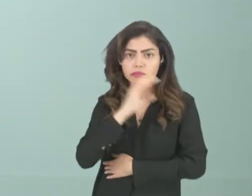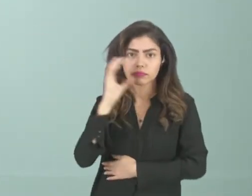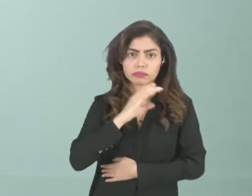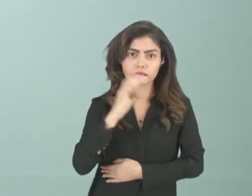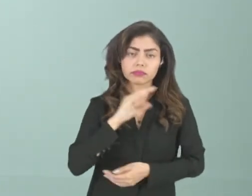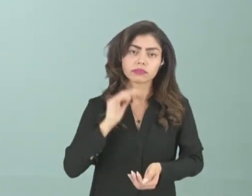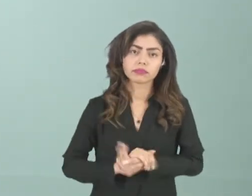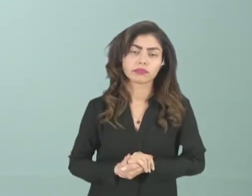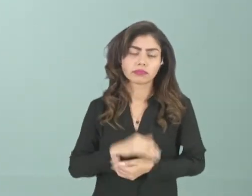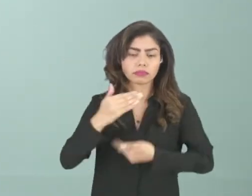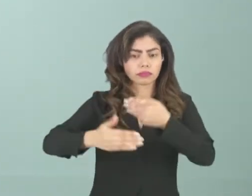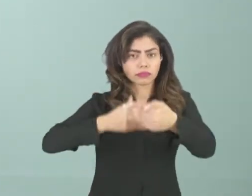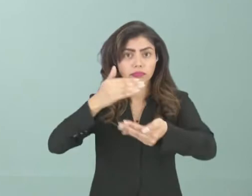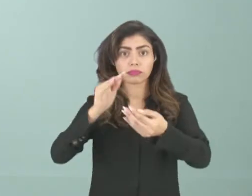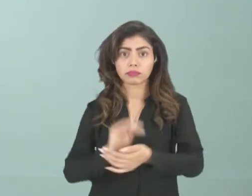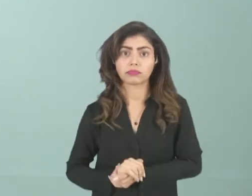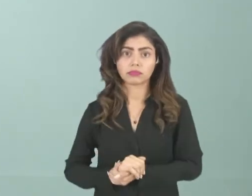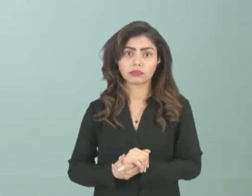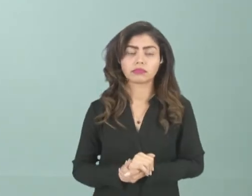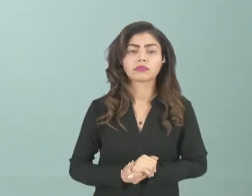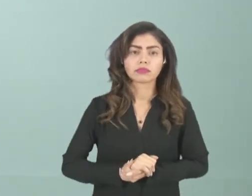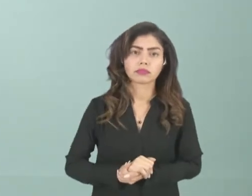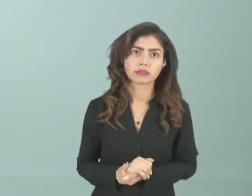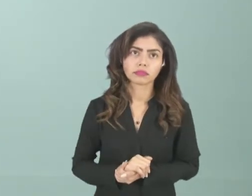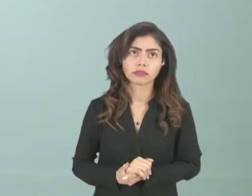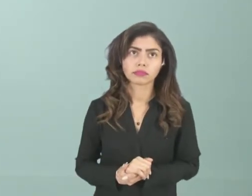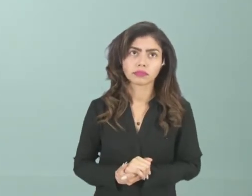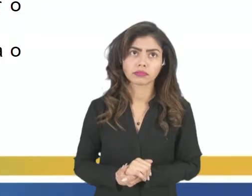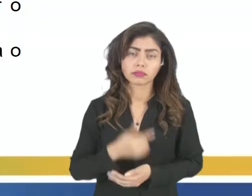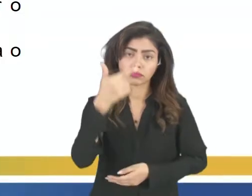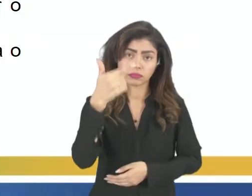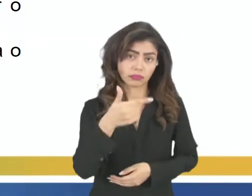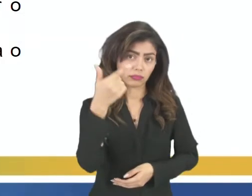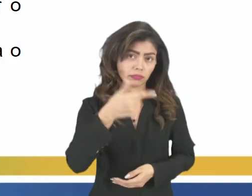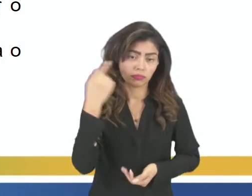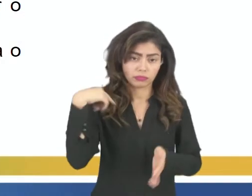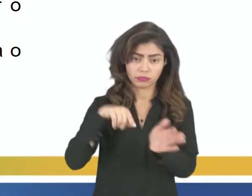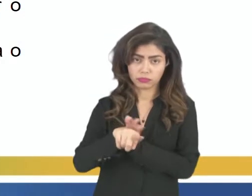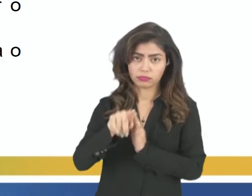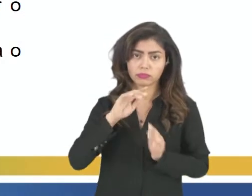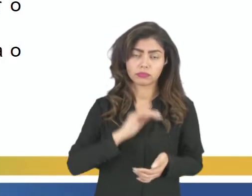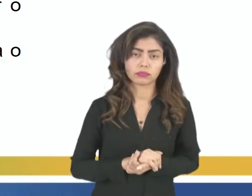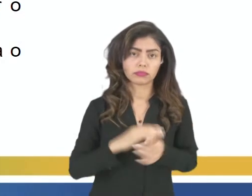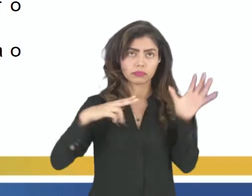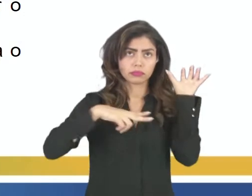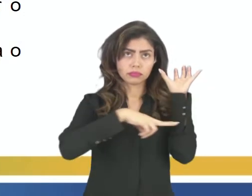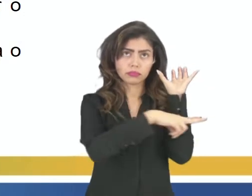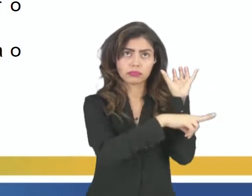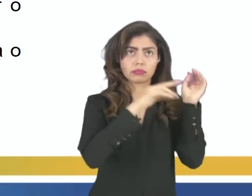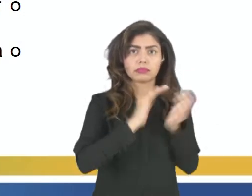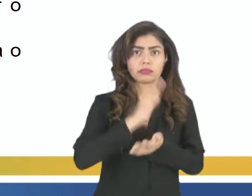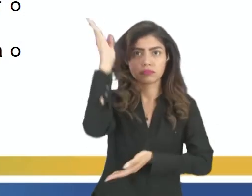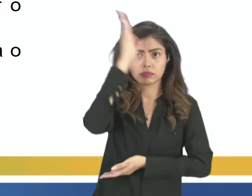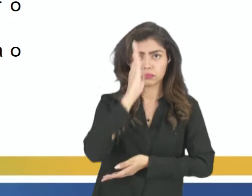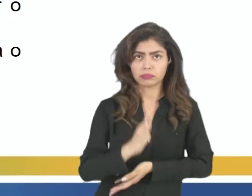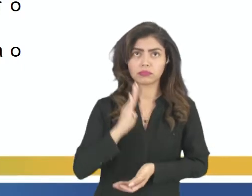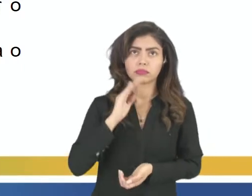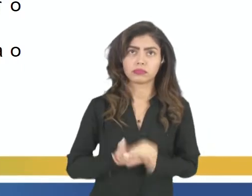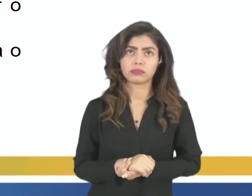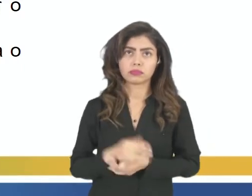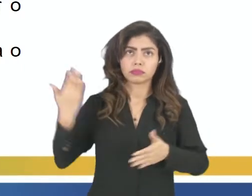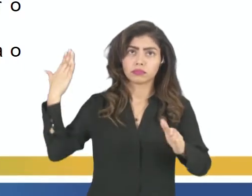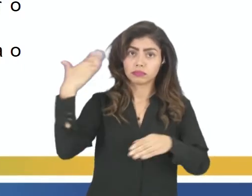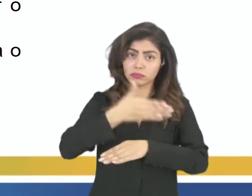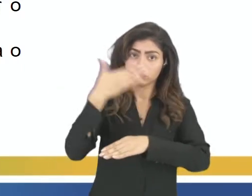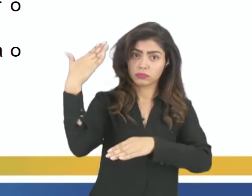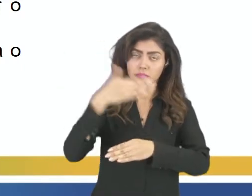de urbanização do nosso país, tá? Segunda questão. O êxodo rural no Brasil foi mais